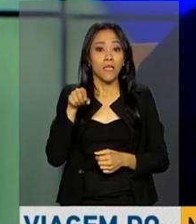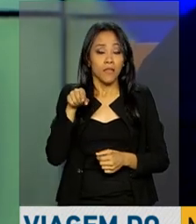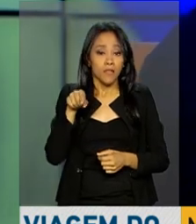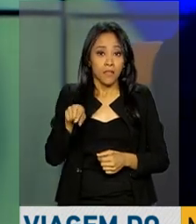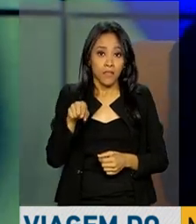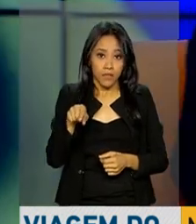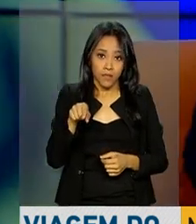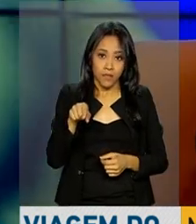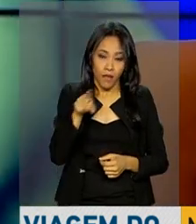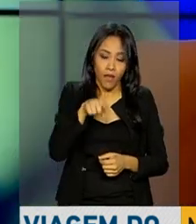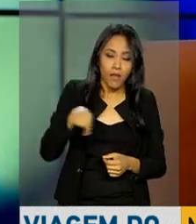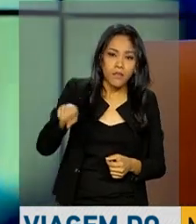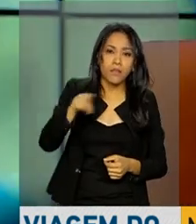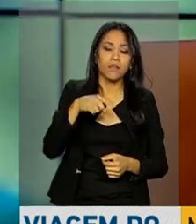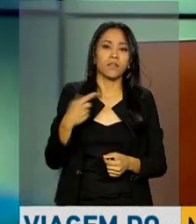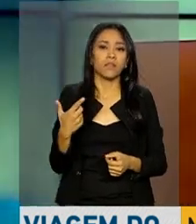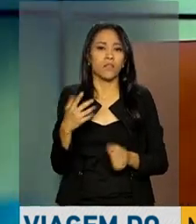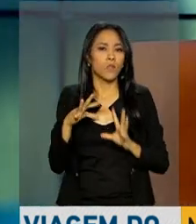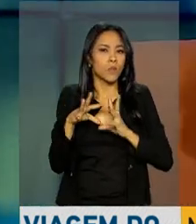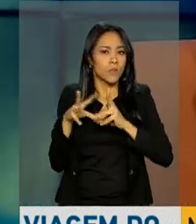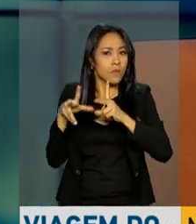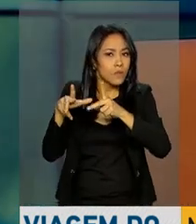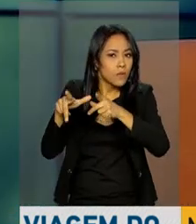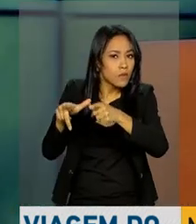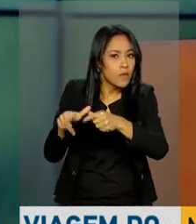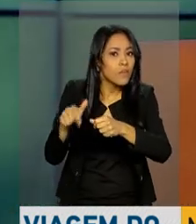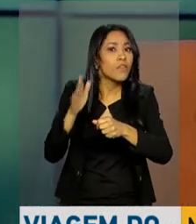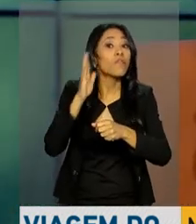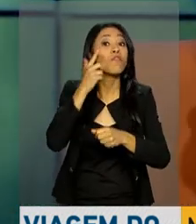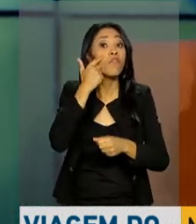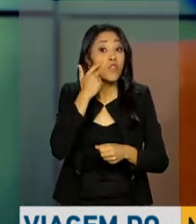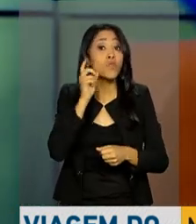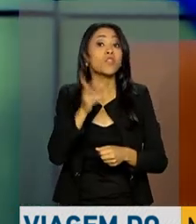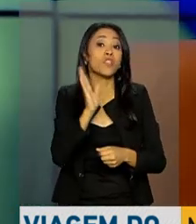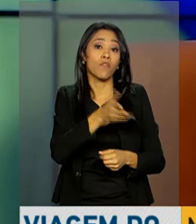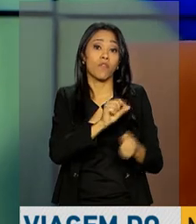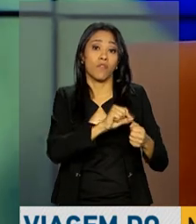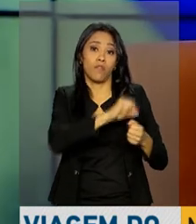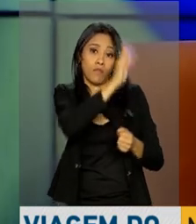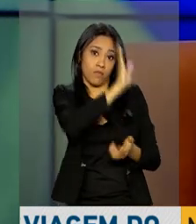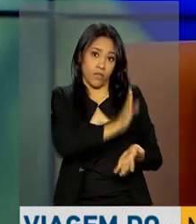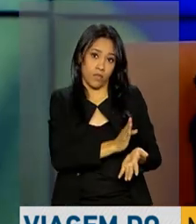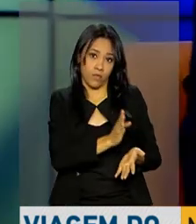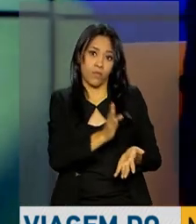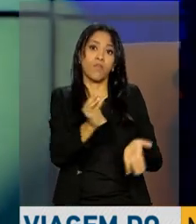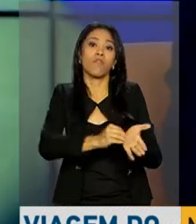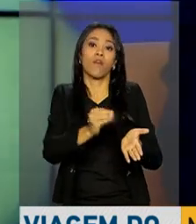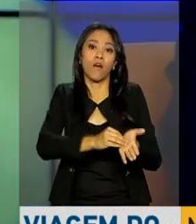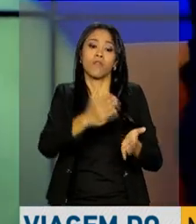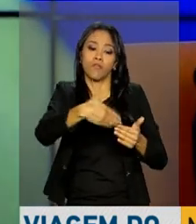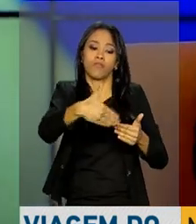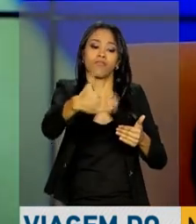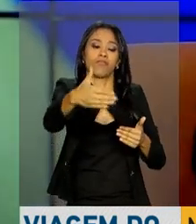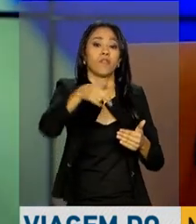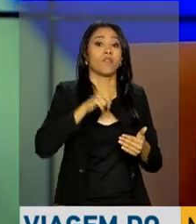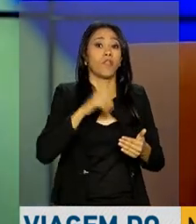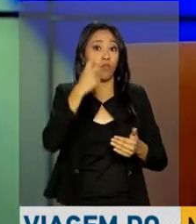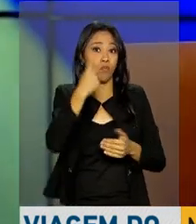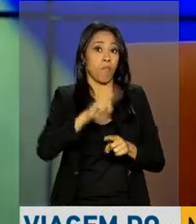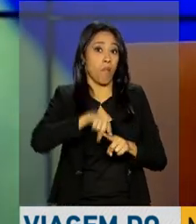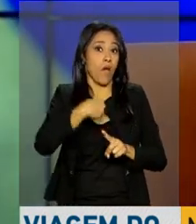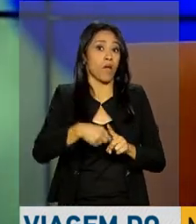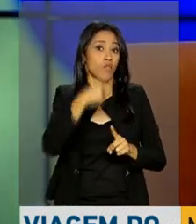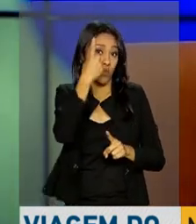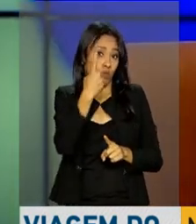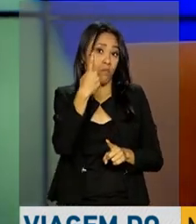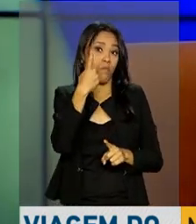destas formulações todas, vejam o que nós já fizemos para o Brasil, não é? E o que vamos fazer ainda, porque nós temos mais 1 ano e 3